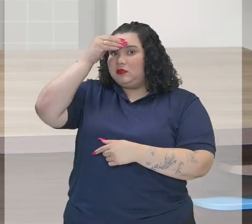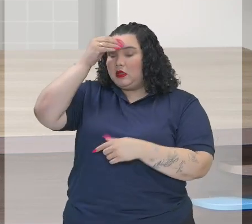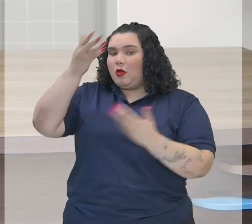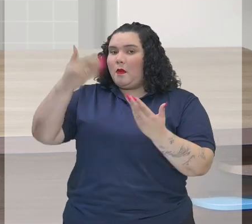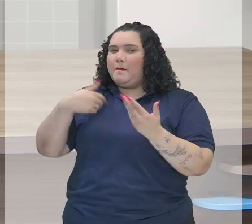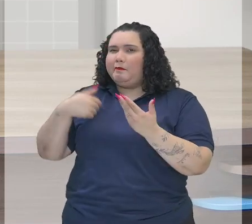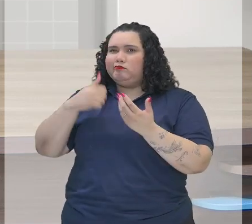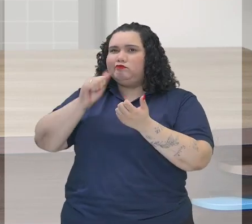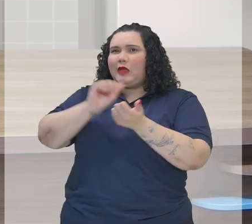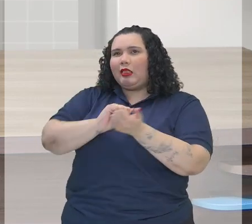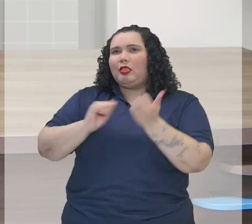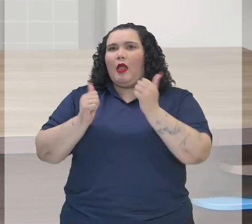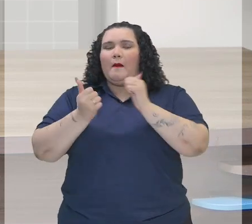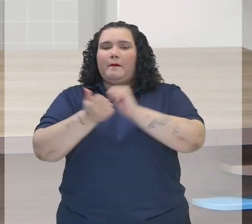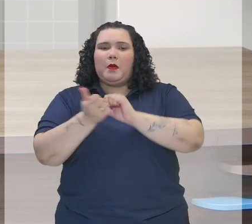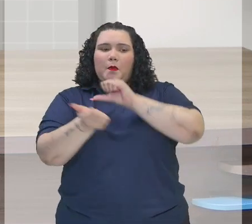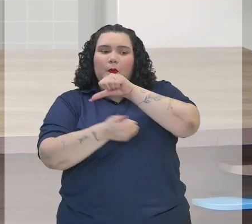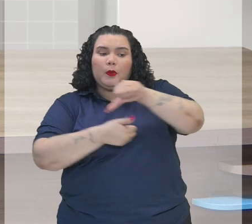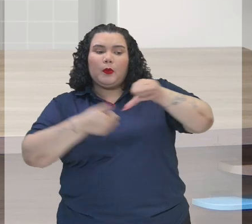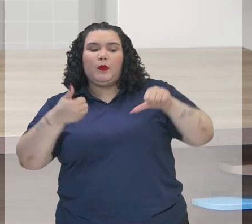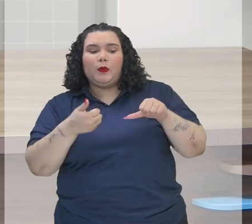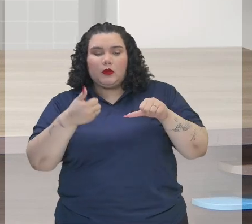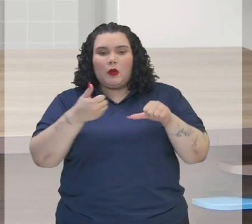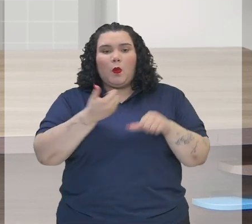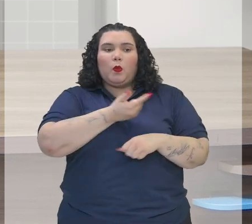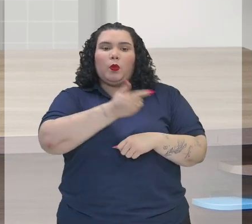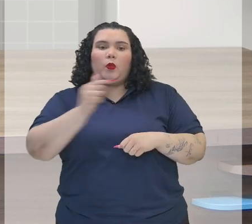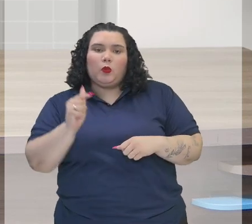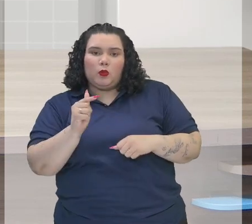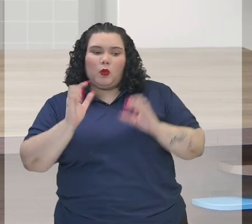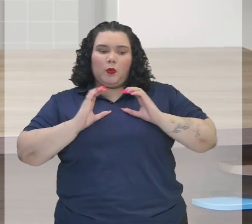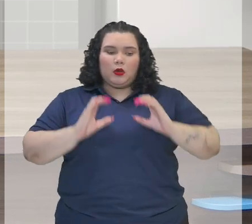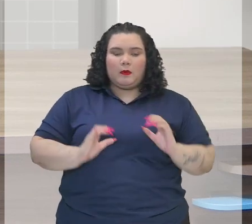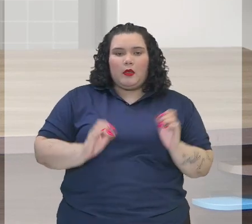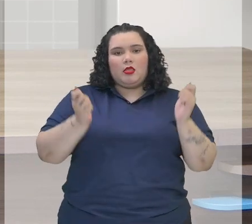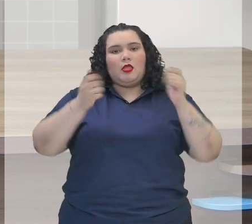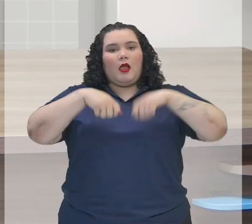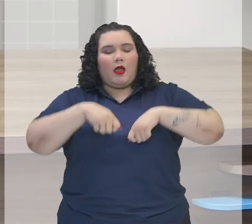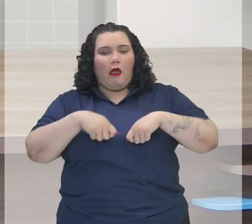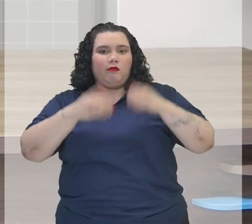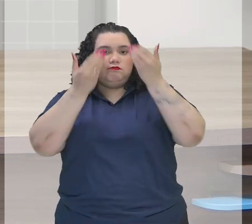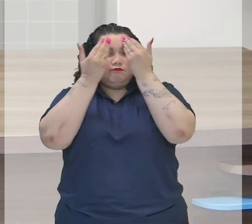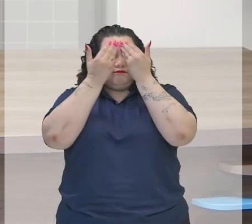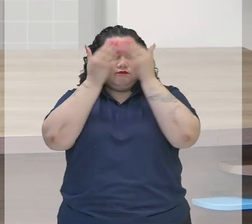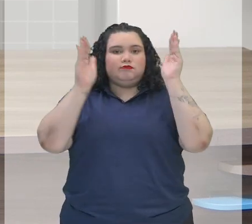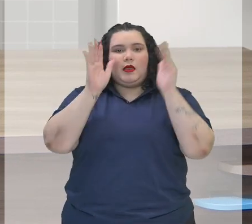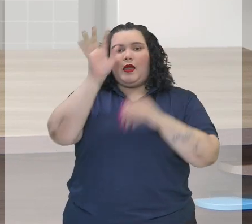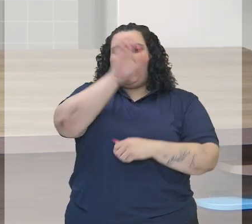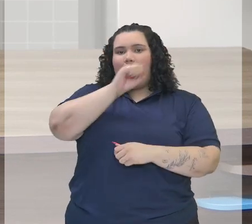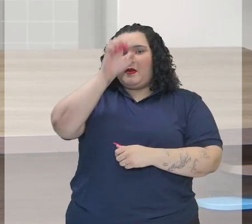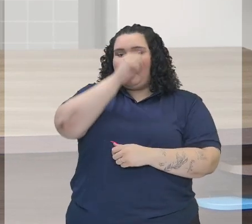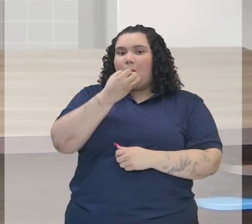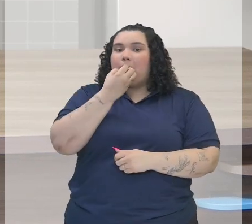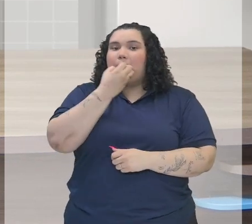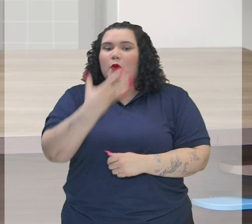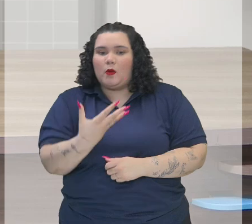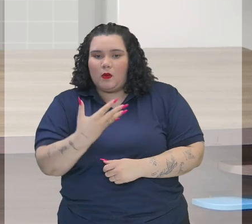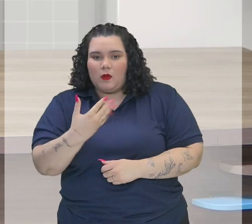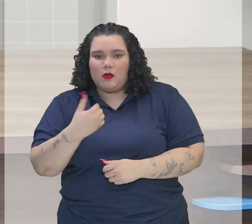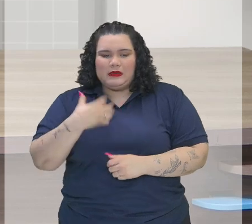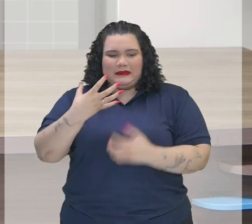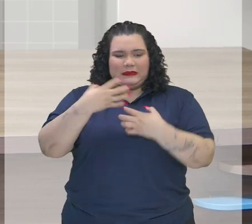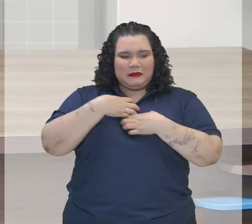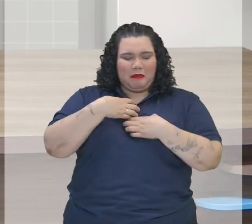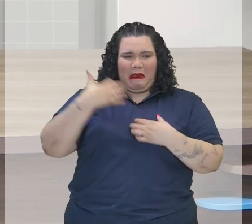meu comportamento para que eu possa, sim, em um dado momento, estar mais aberto a essa aprendizagem, para que esse meu sentimento de